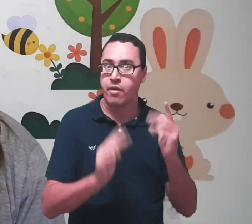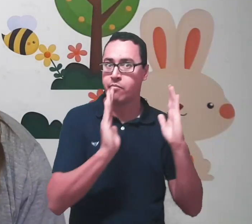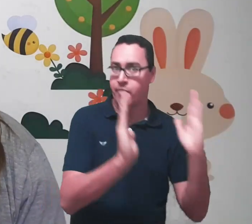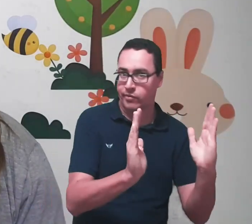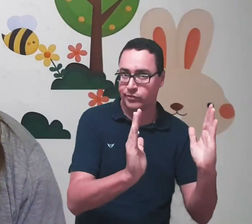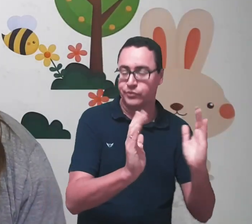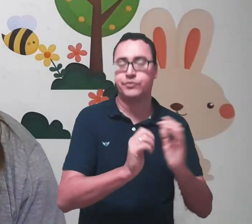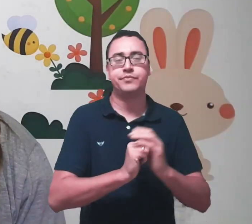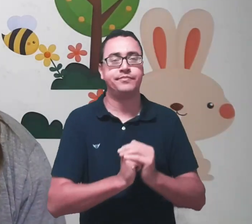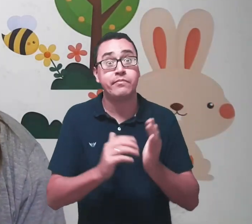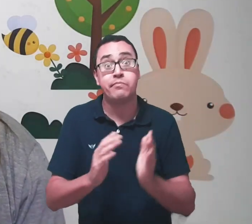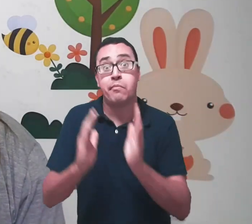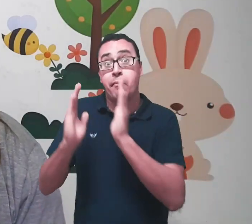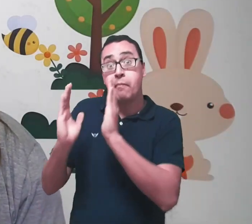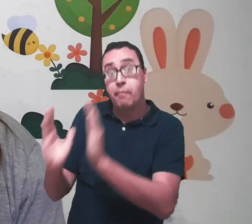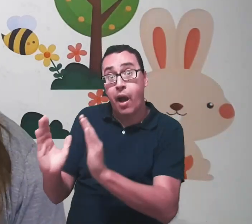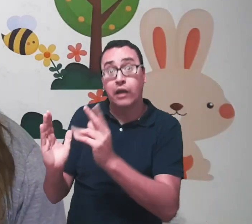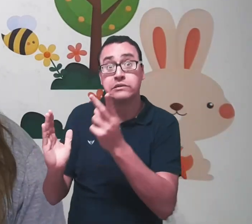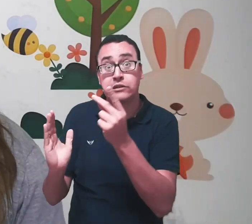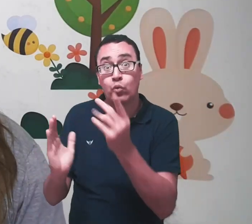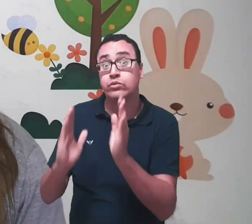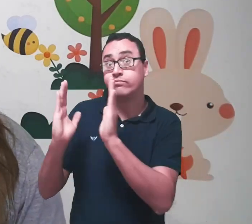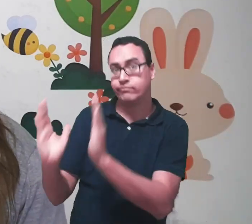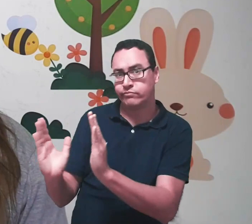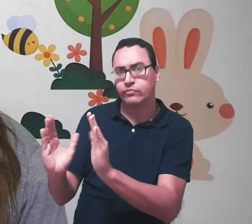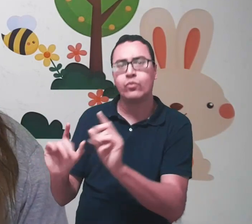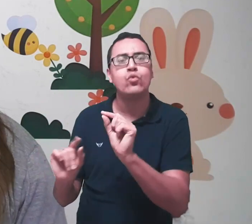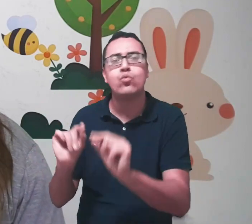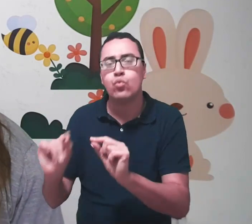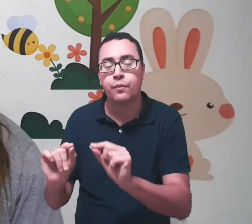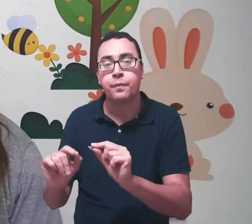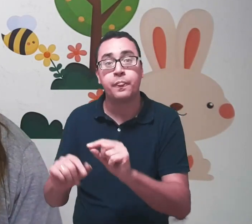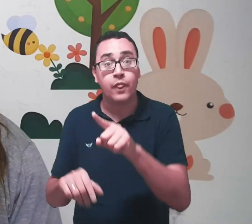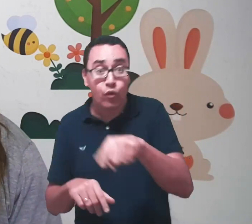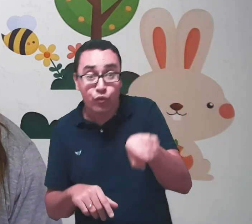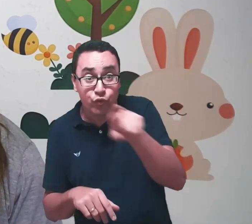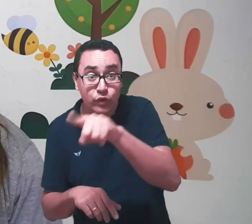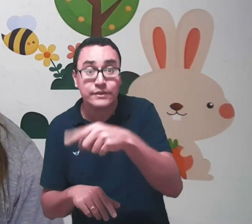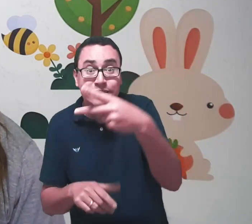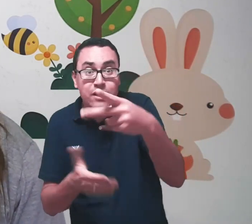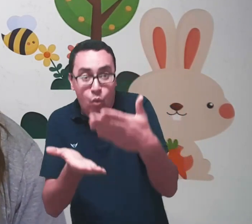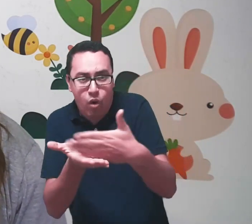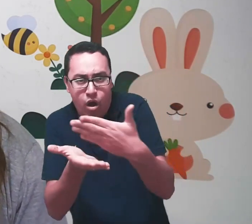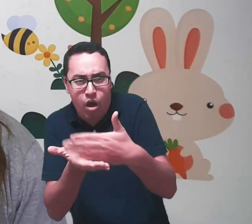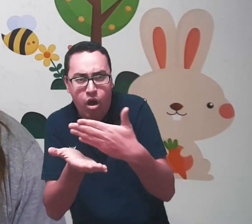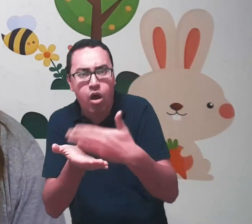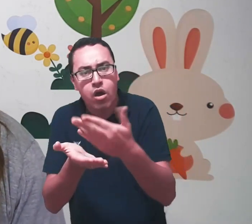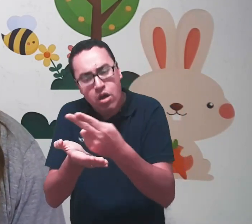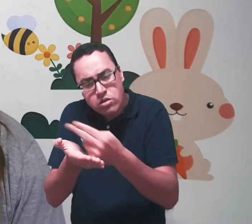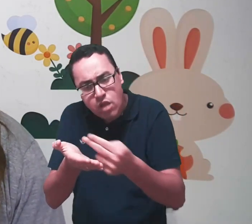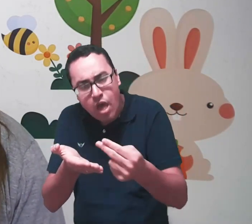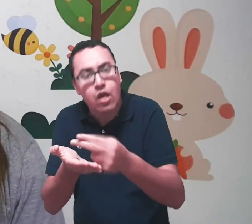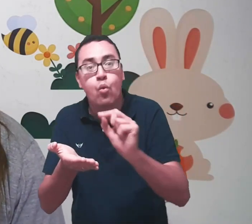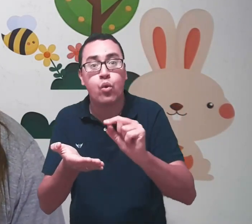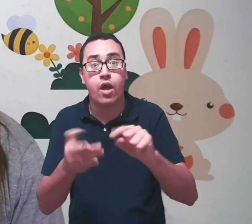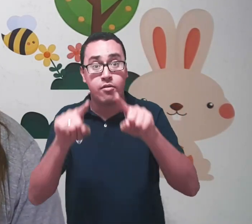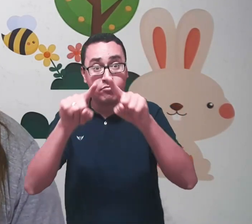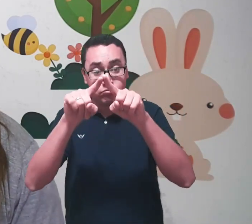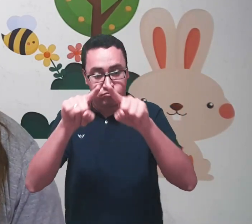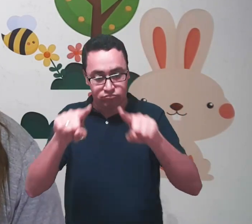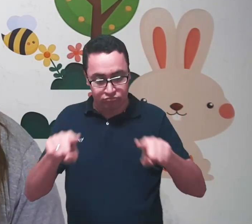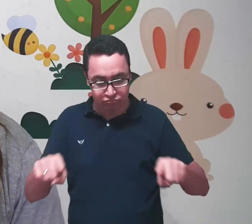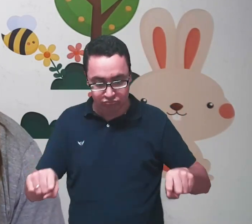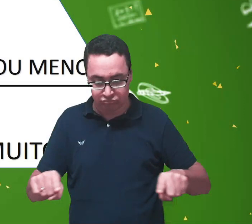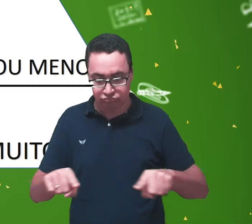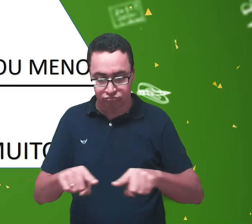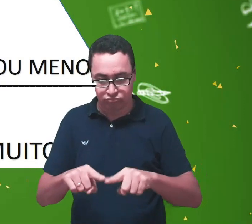é a primeira parte do nosso desafio. Na segunda parte do desafio, você vai desenhar aí no seu caderno